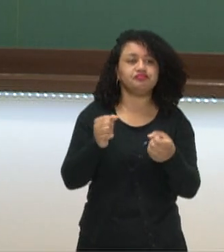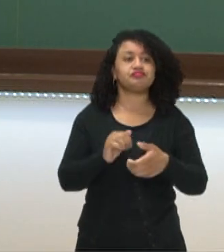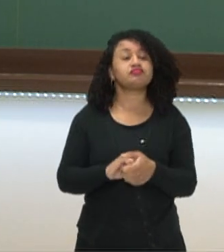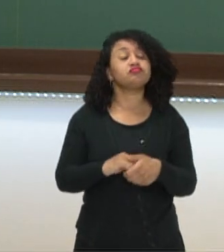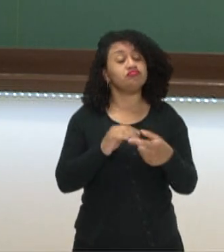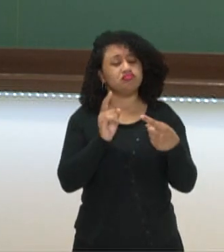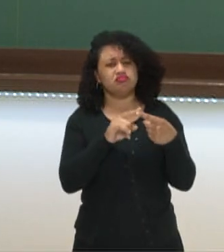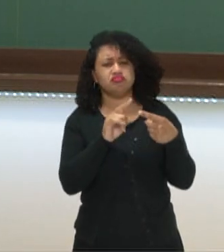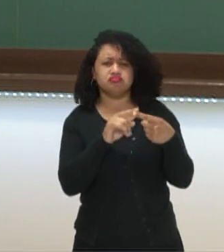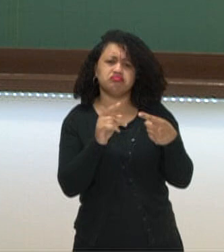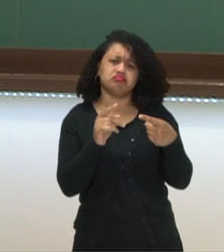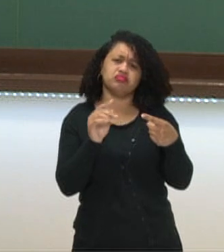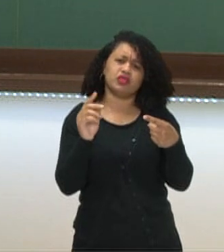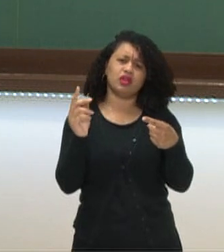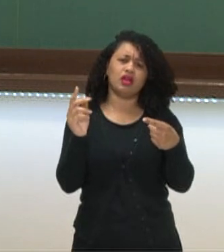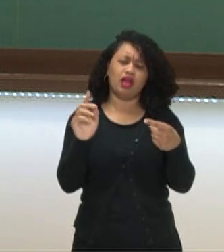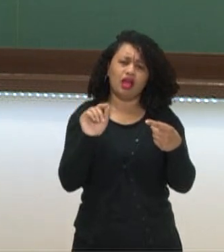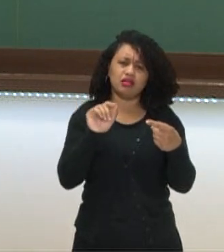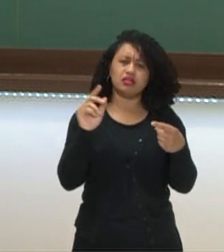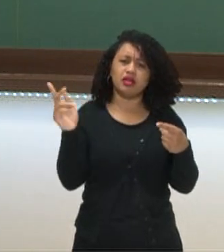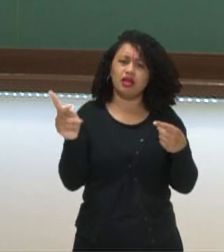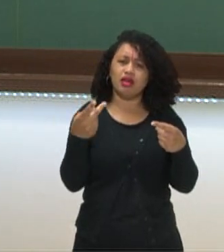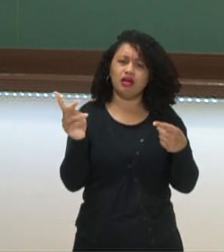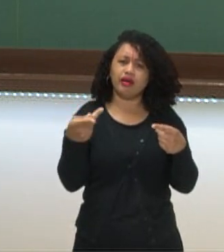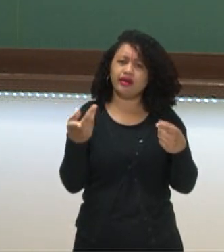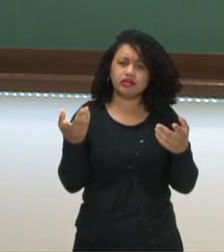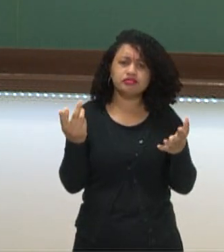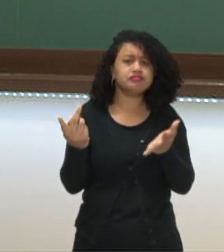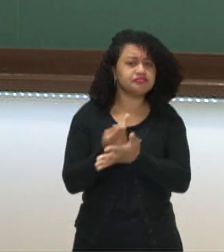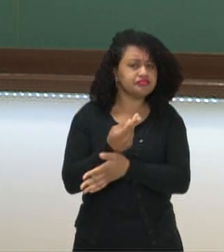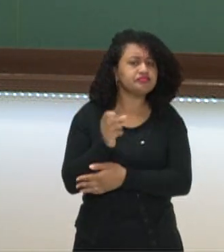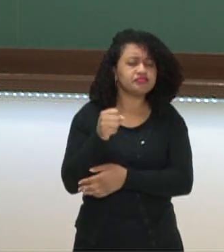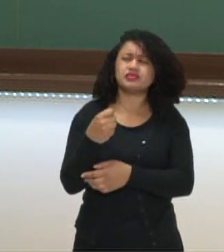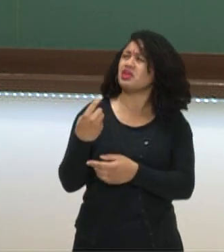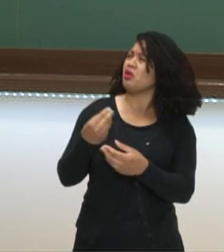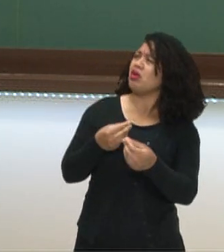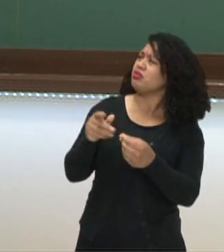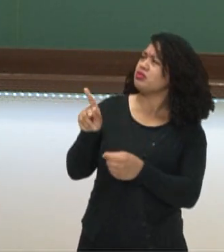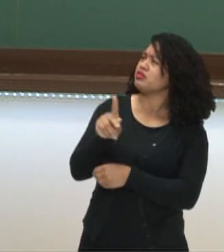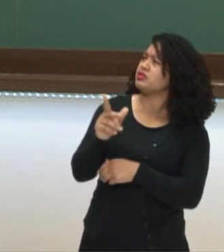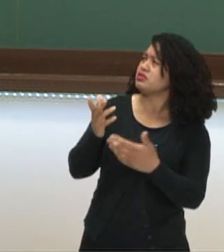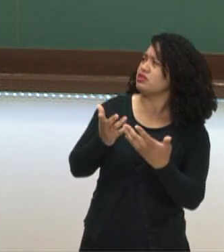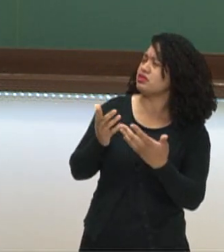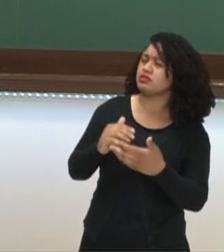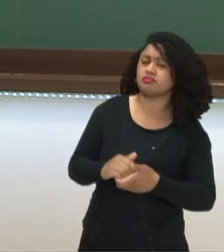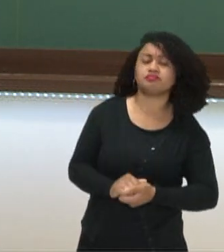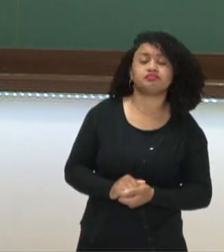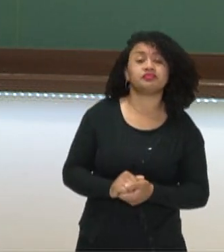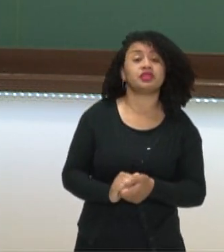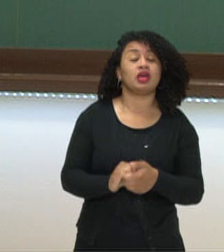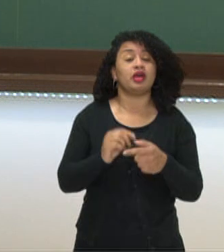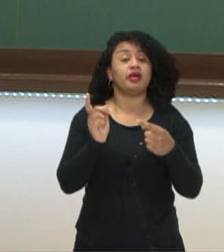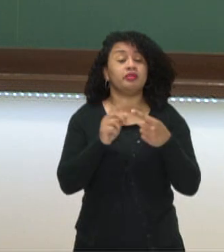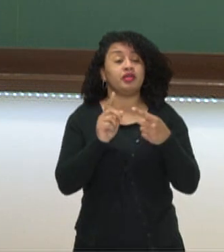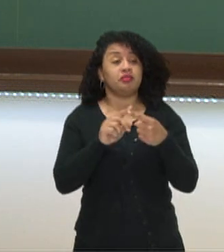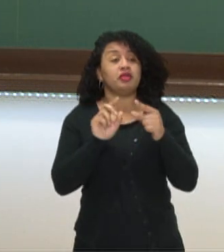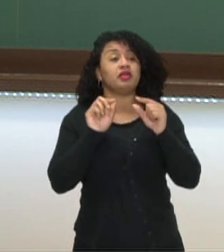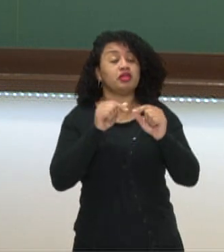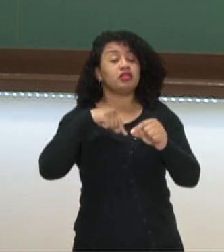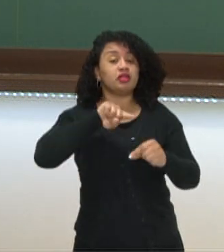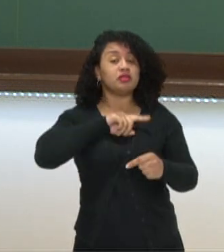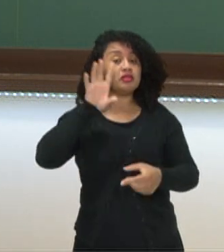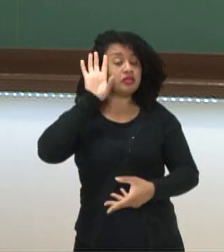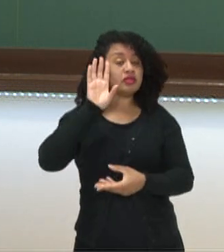afirmação, ela é falsa. Como assim, professor? Pois bem, a primeira coisa que a gente tem que